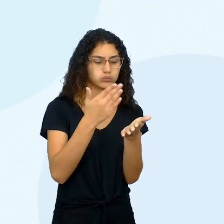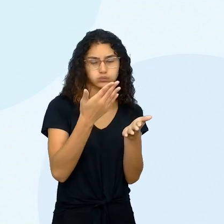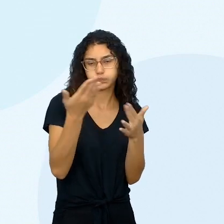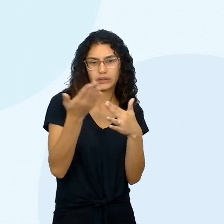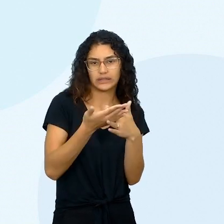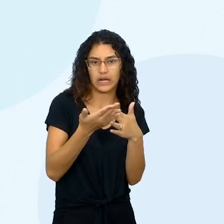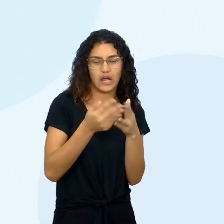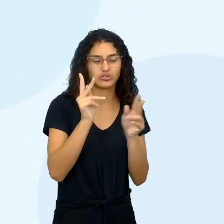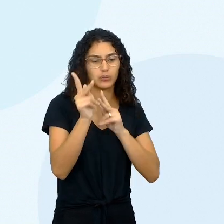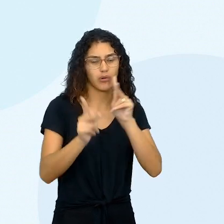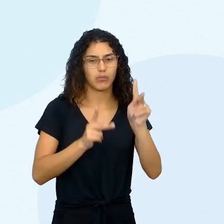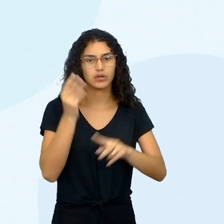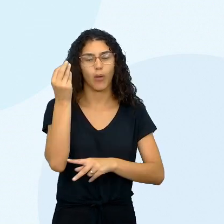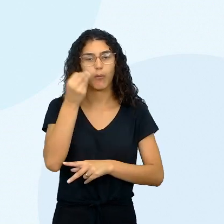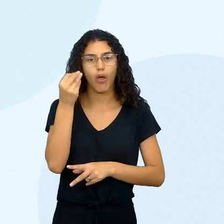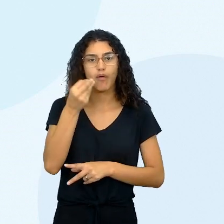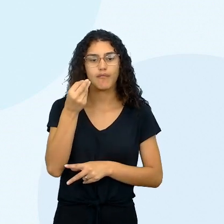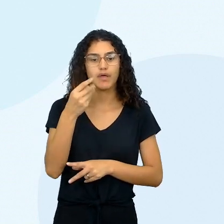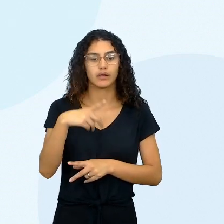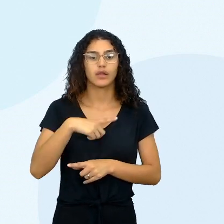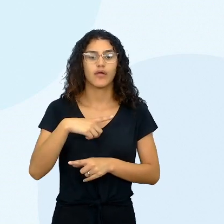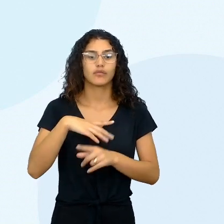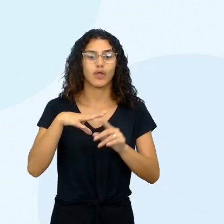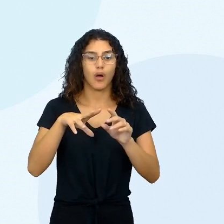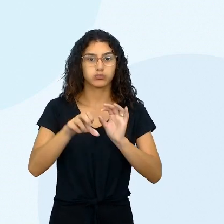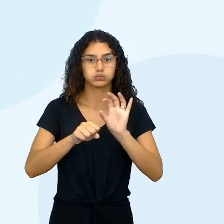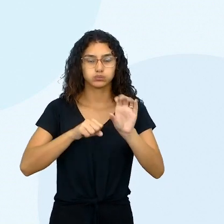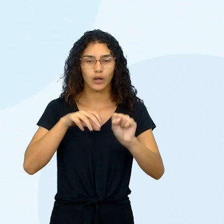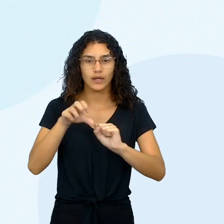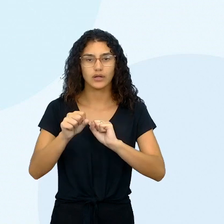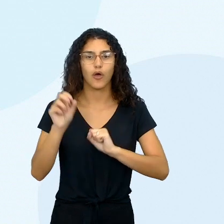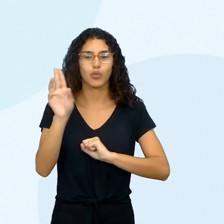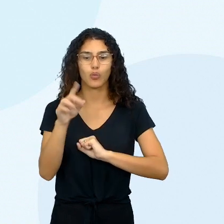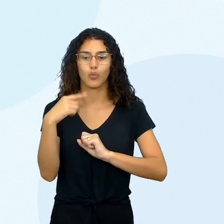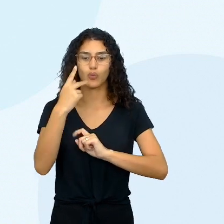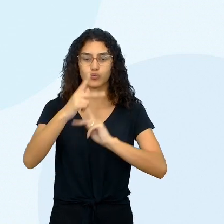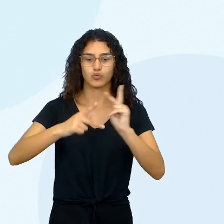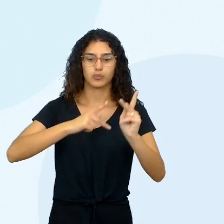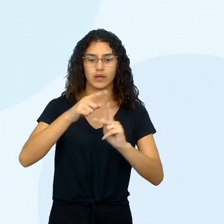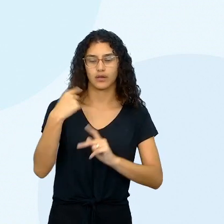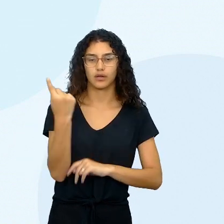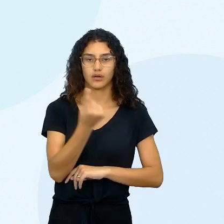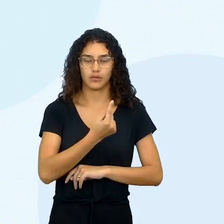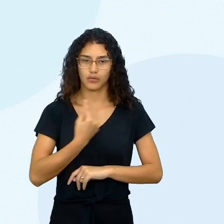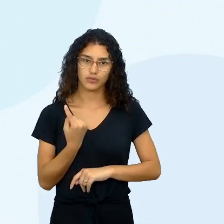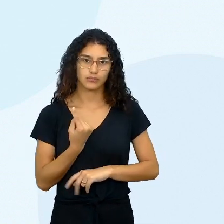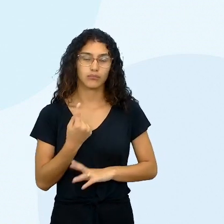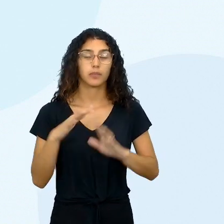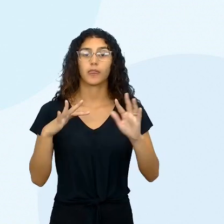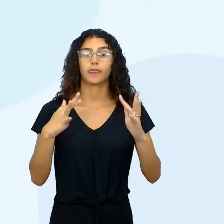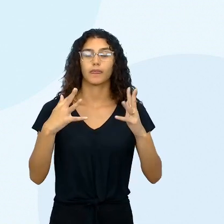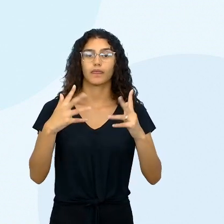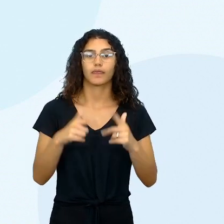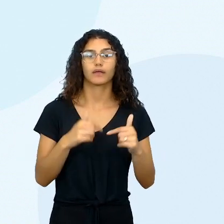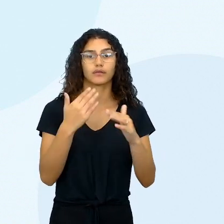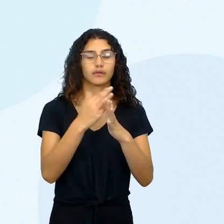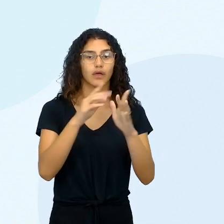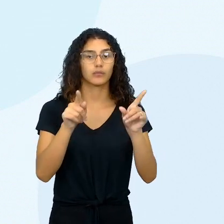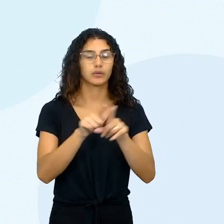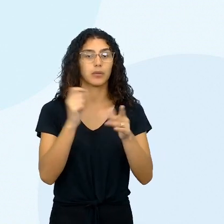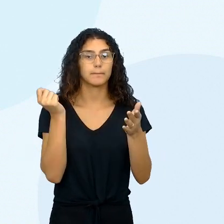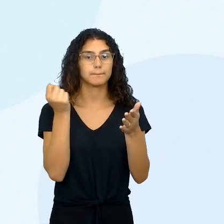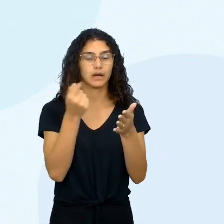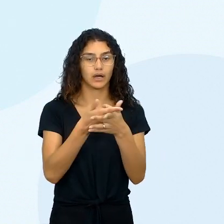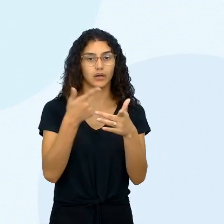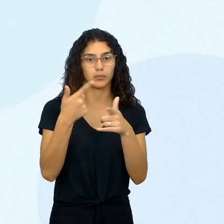mundial aproveite os ônus da exploração dos recursos do nosso planeta e todo mundo acabe pagando